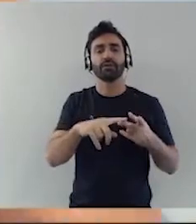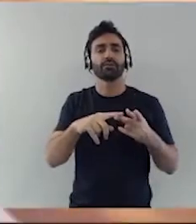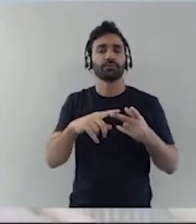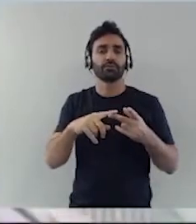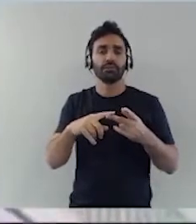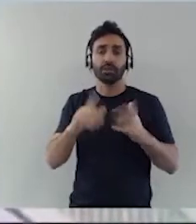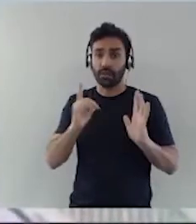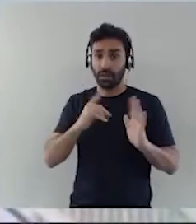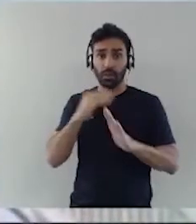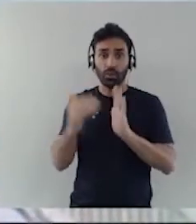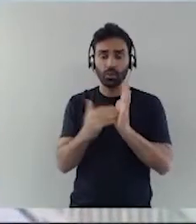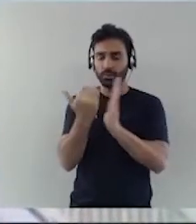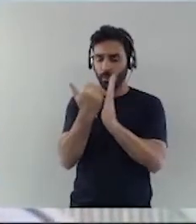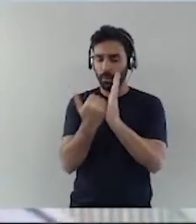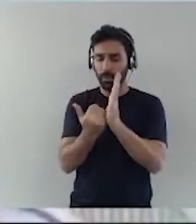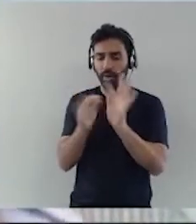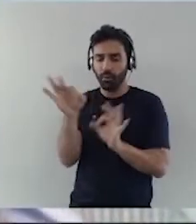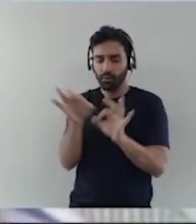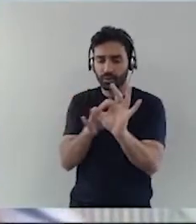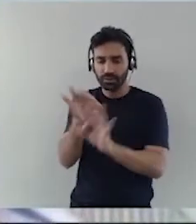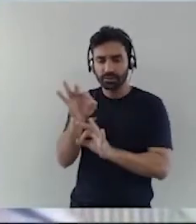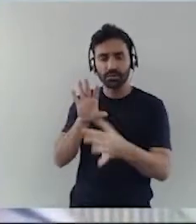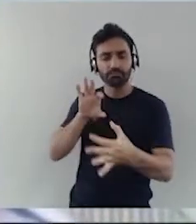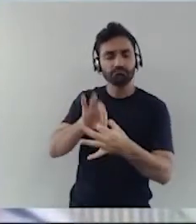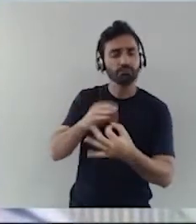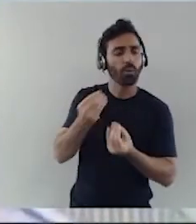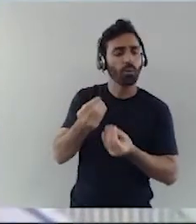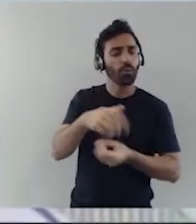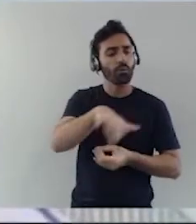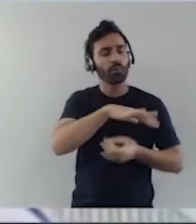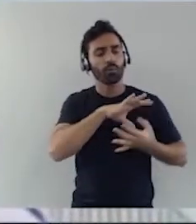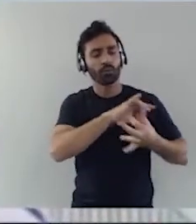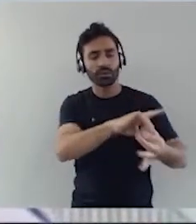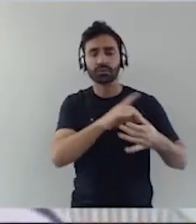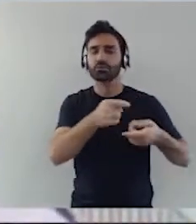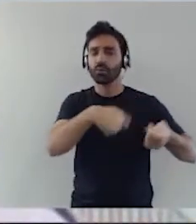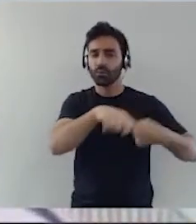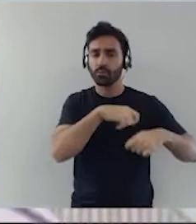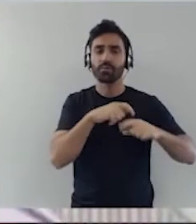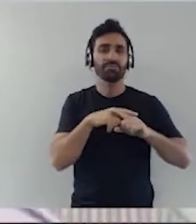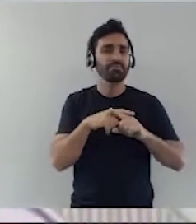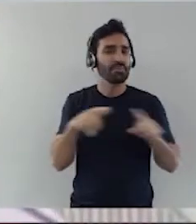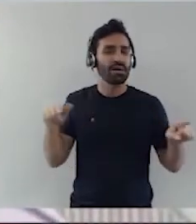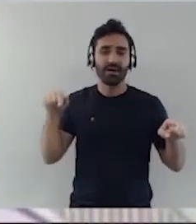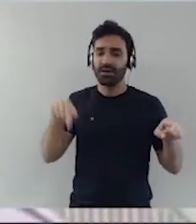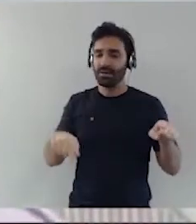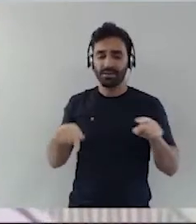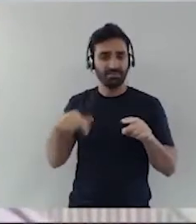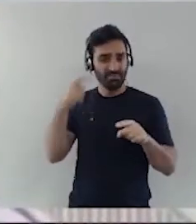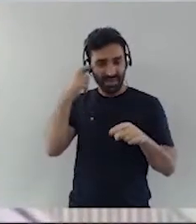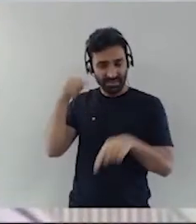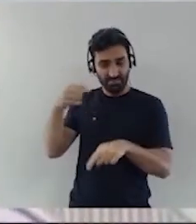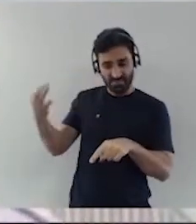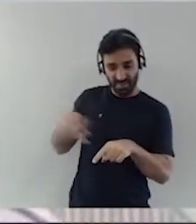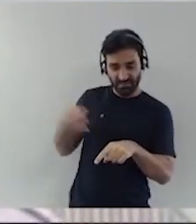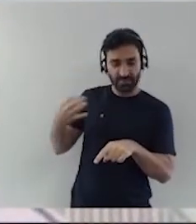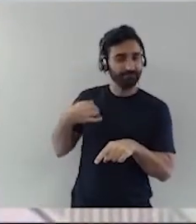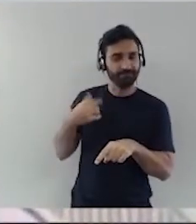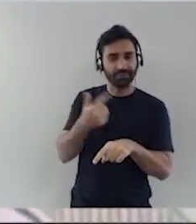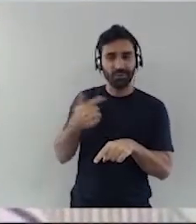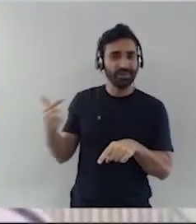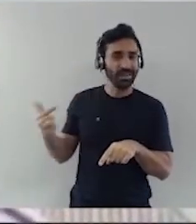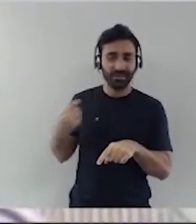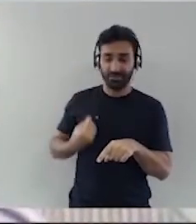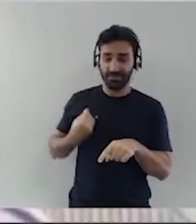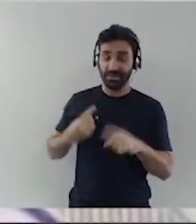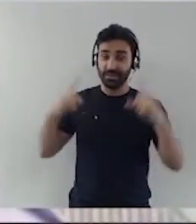né, da dinâmica econômica, e já construídos sobre essas bases, eles não estão em nenhum céu de brigadeiro nessa pandemia. Né?